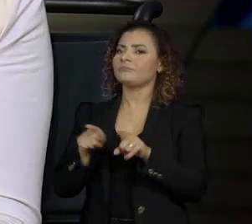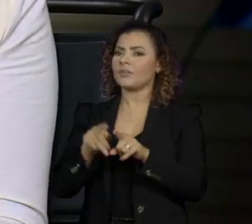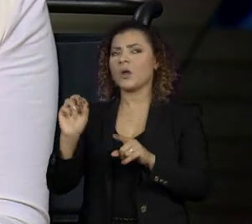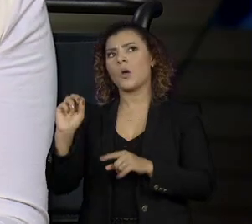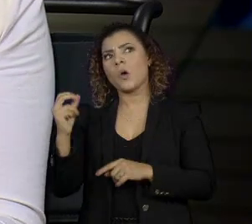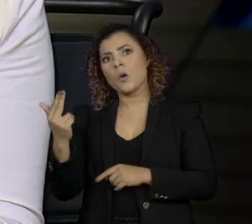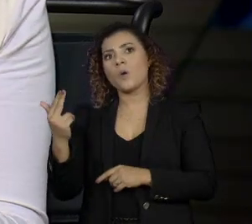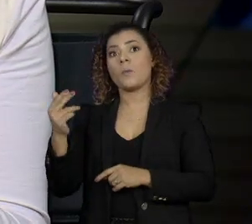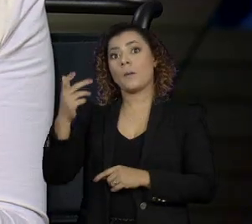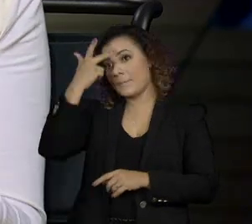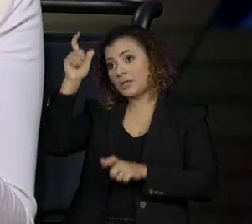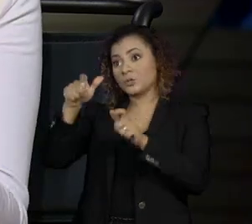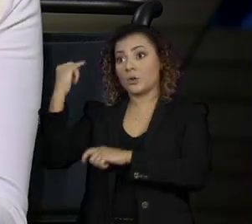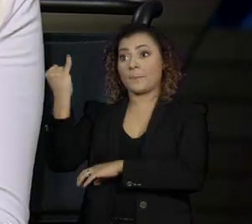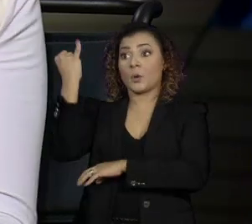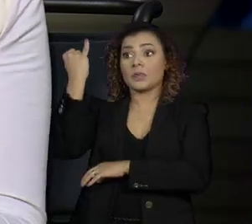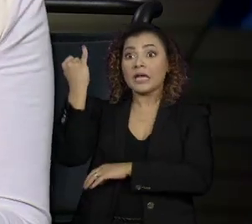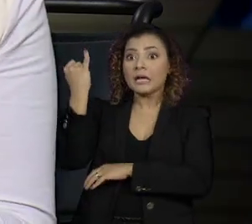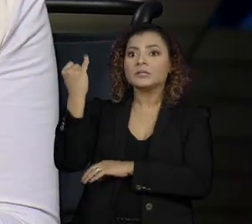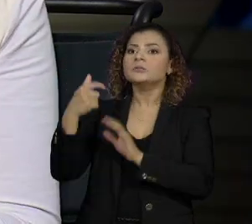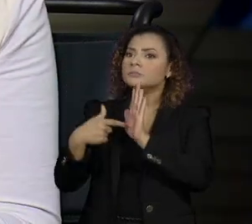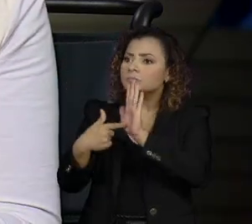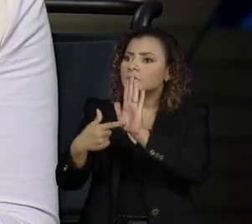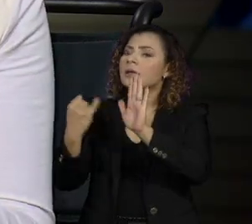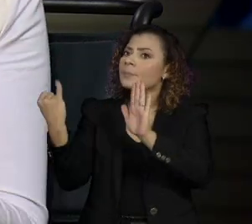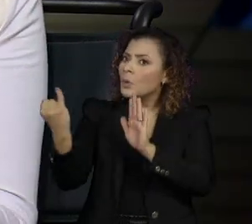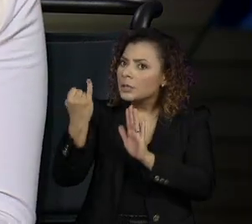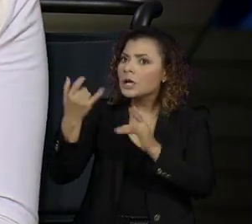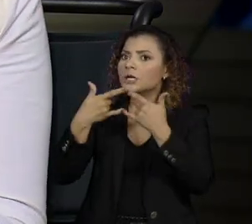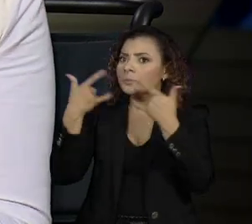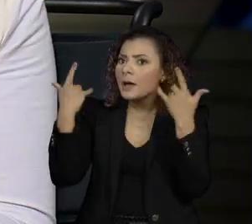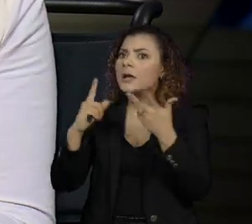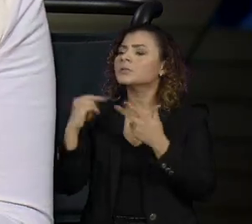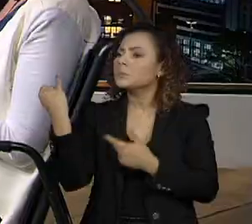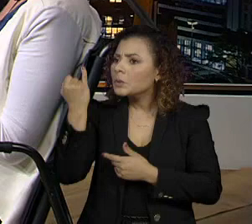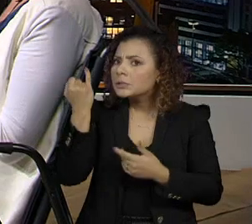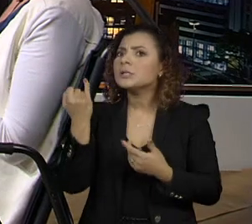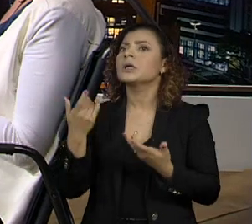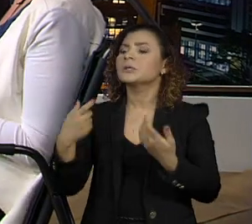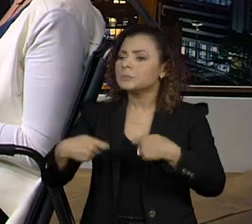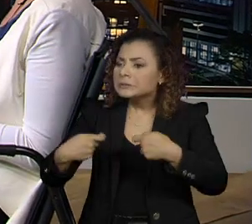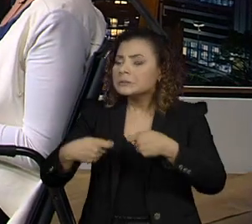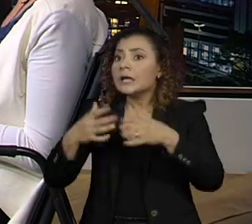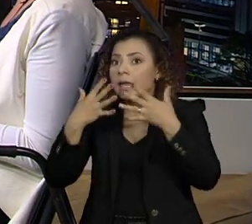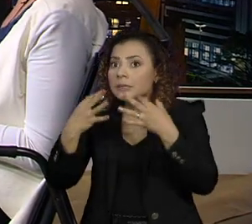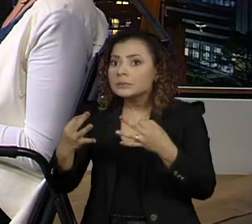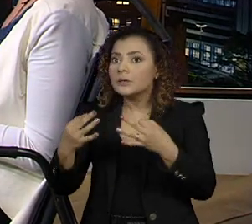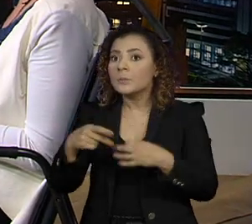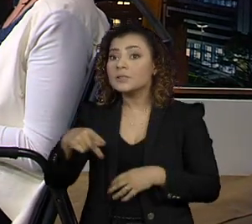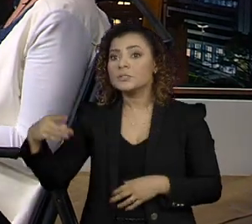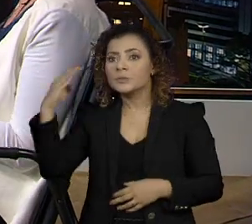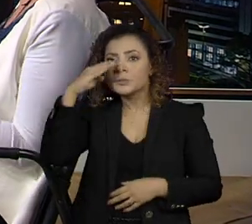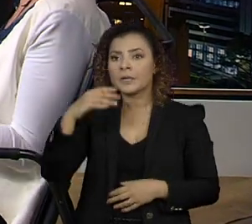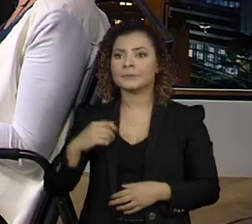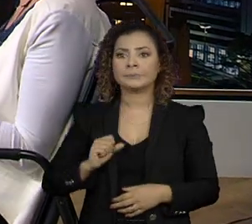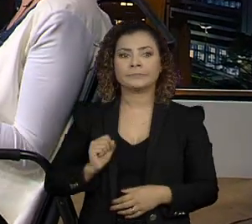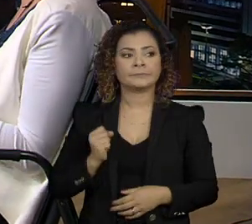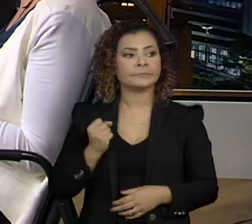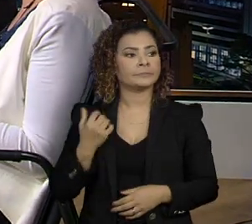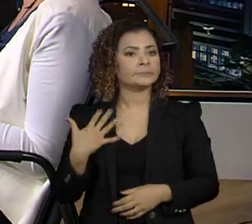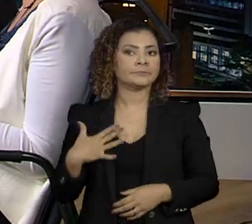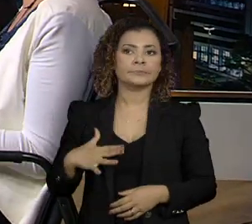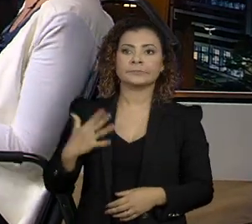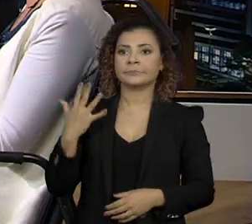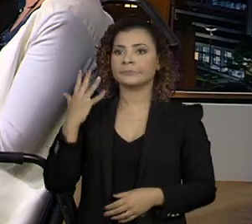grandes atores governamentais reforçando a necessidade do uso da máscara e do isolamento, isso fragiliza o próprio presidente, né? Então, essa troca